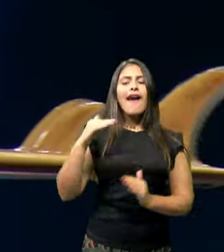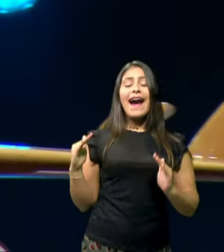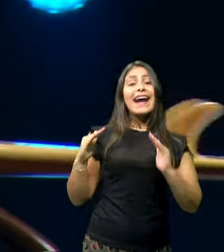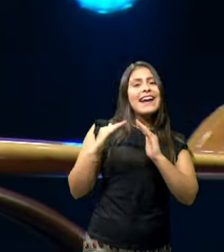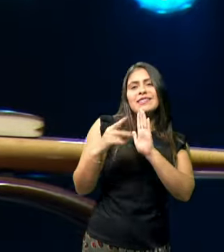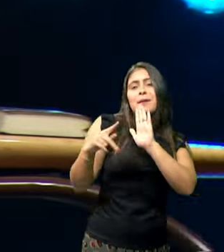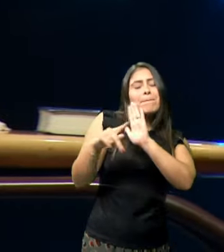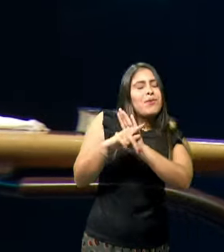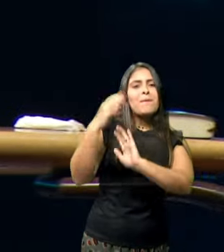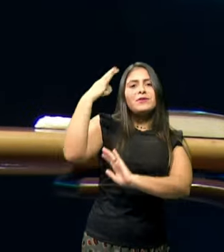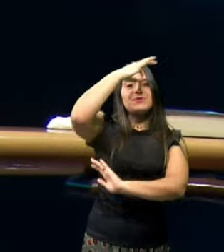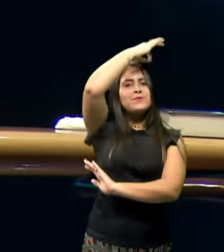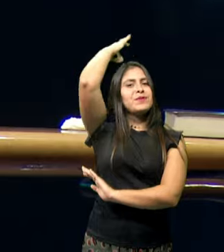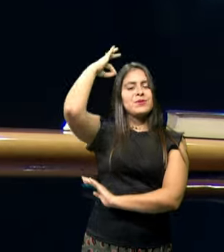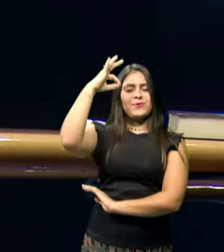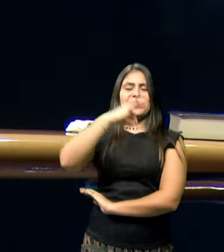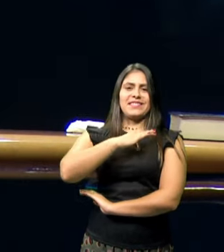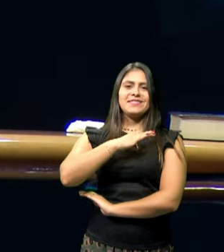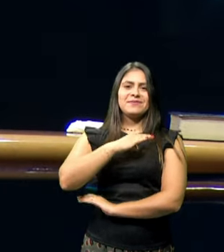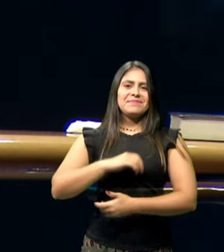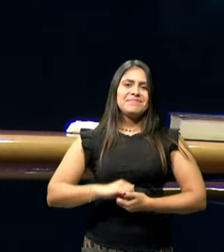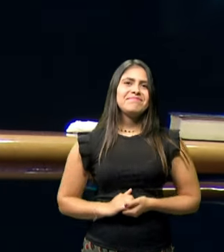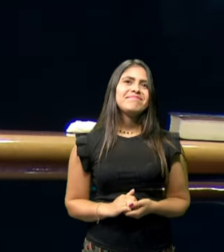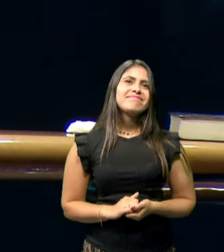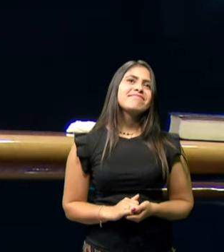o Espírito Santo passa a habitar em você.